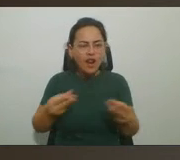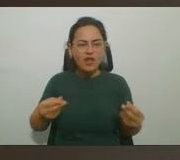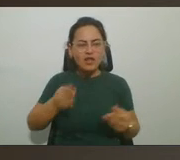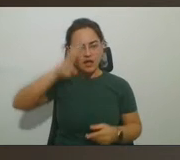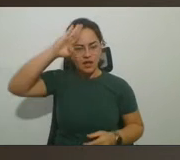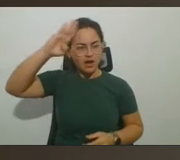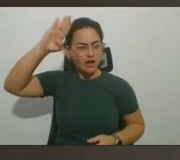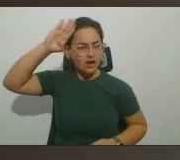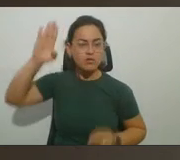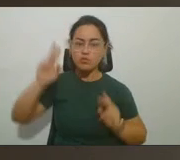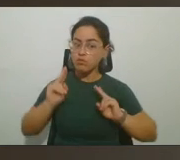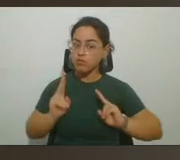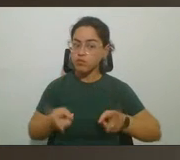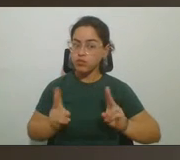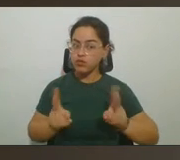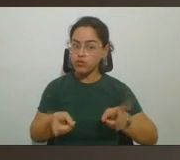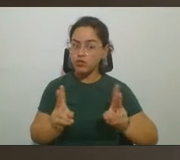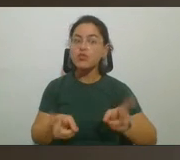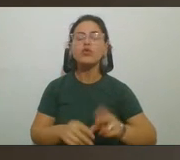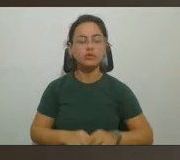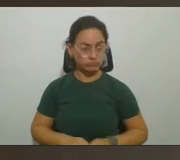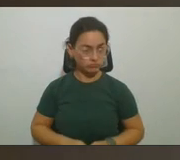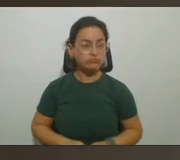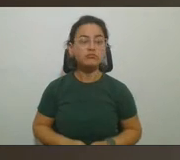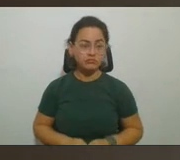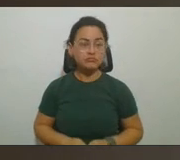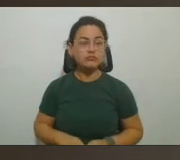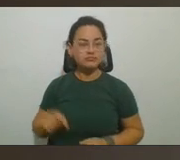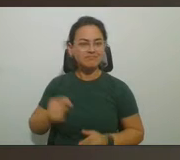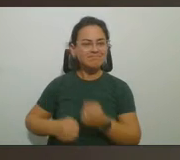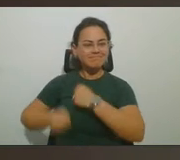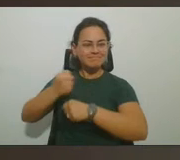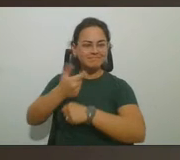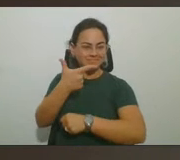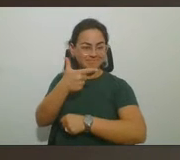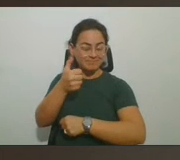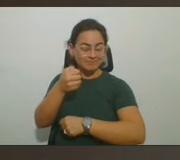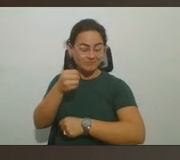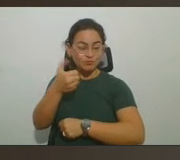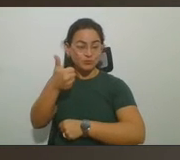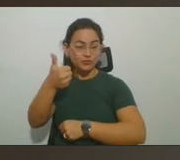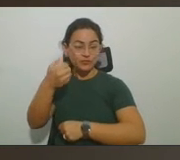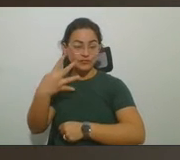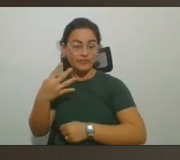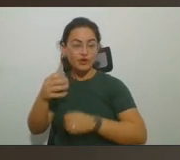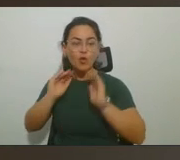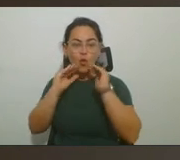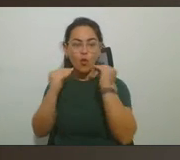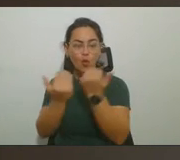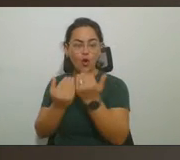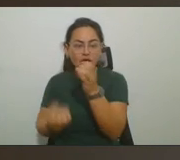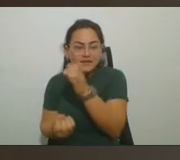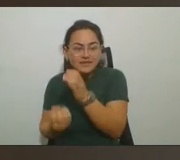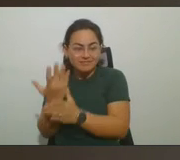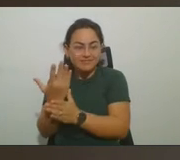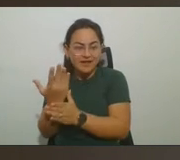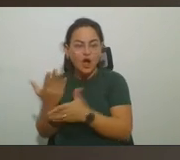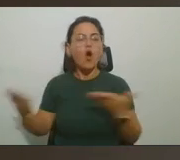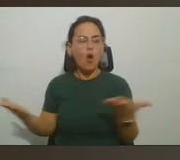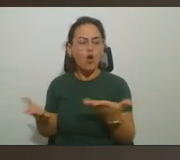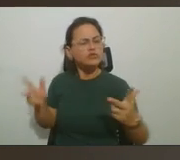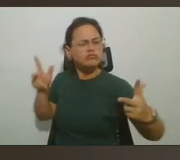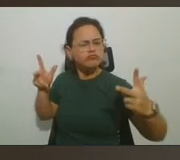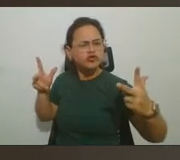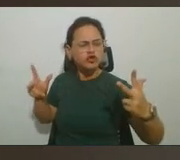se propõe desde sua origem em 2014. E eu diria que esse é um congresso